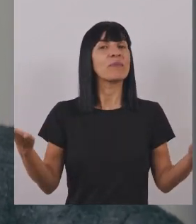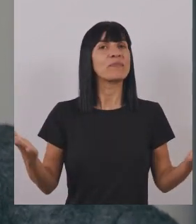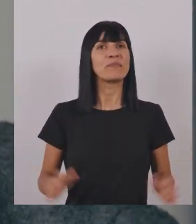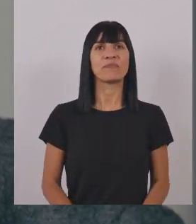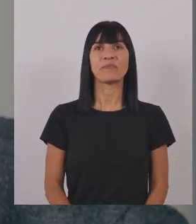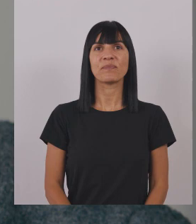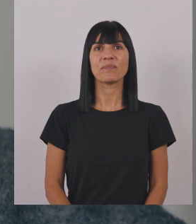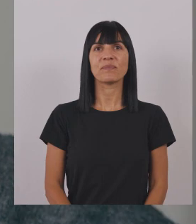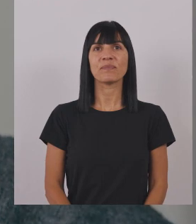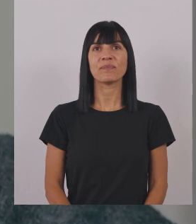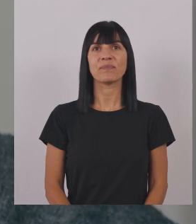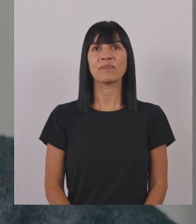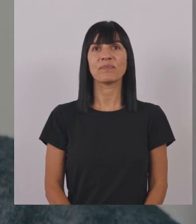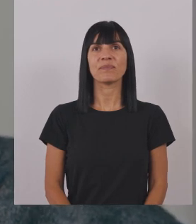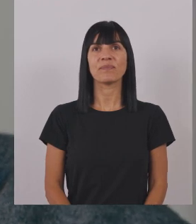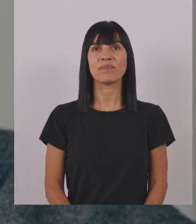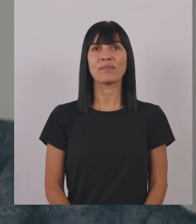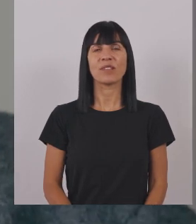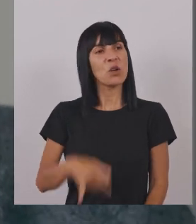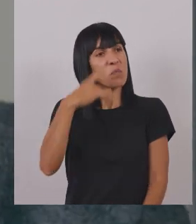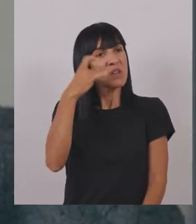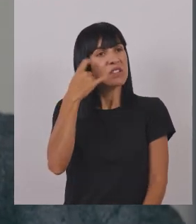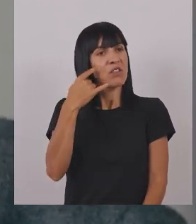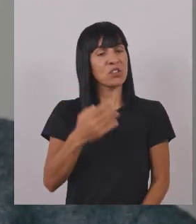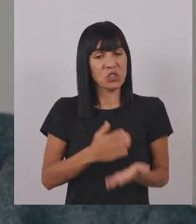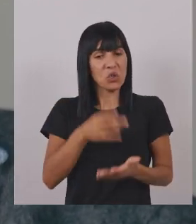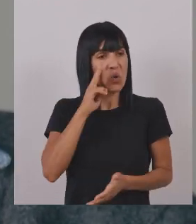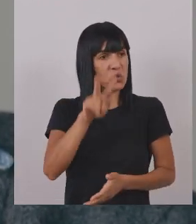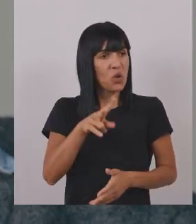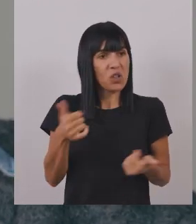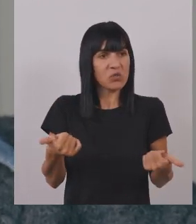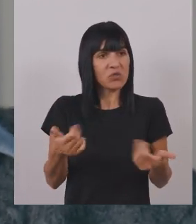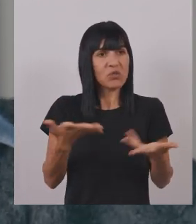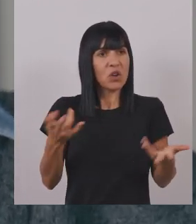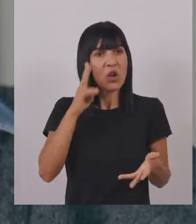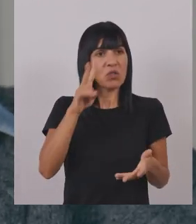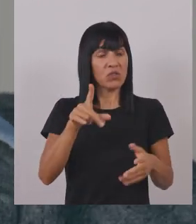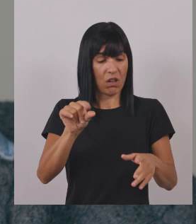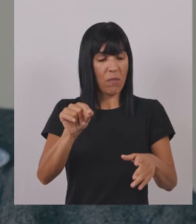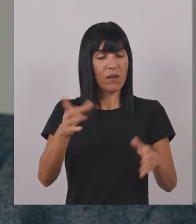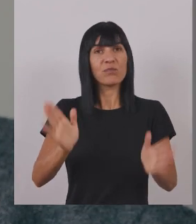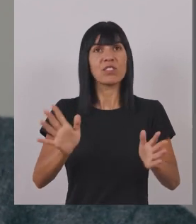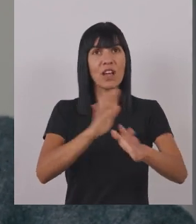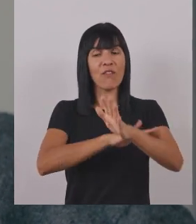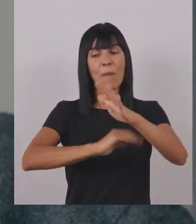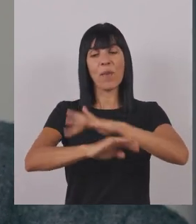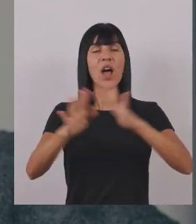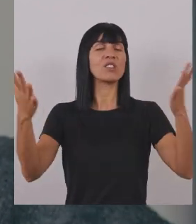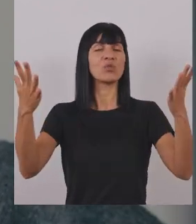não terem. Pois, pensava que só os olhos é que serviam, mas também era preciso os braços.